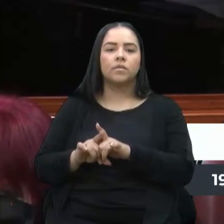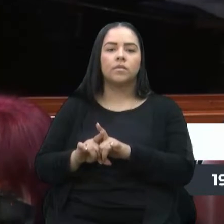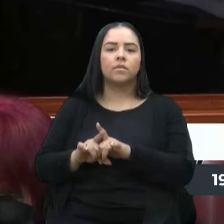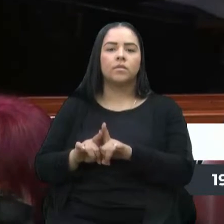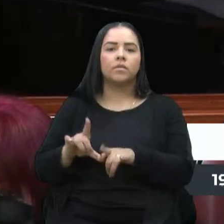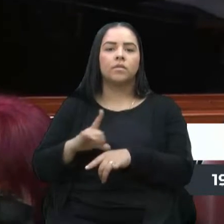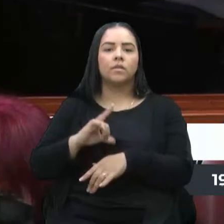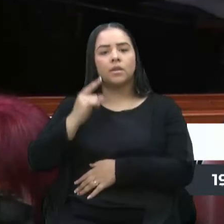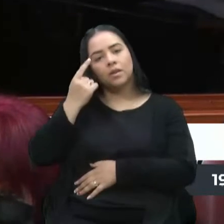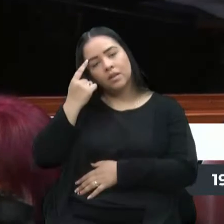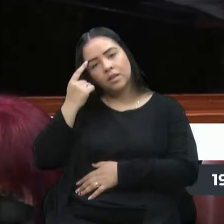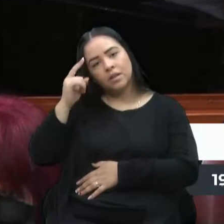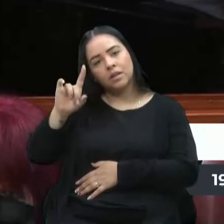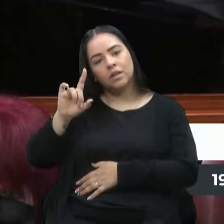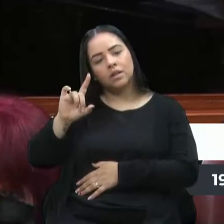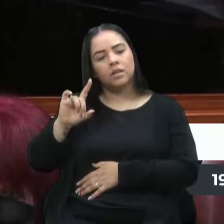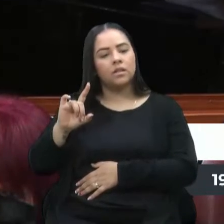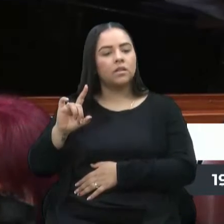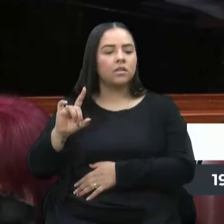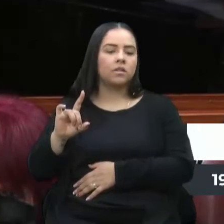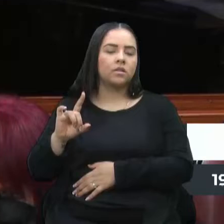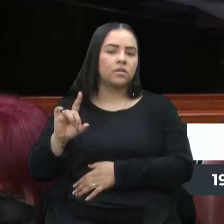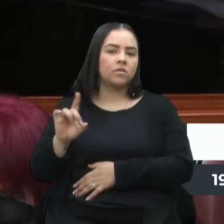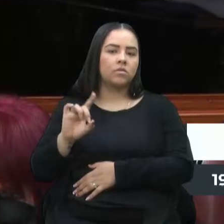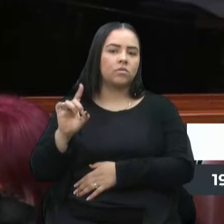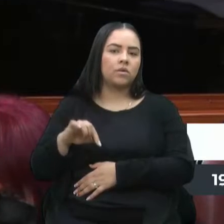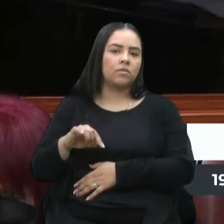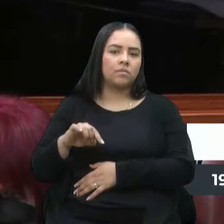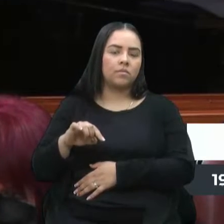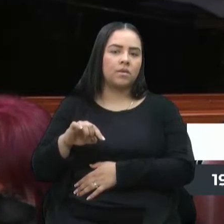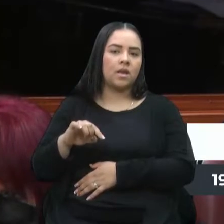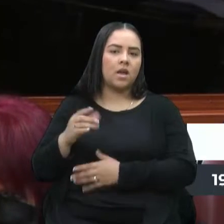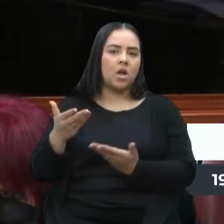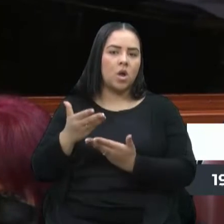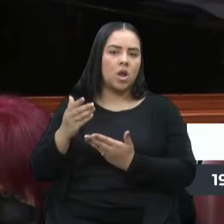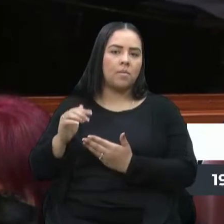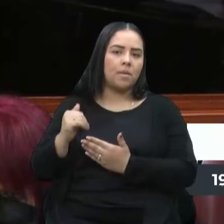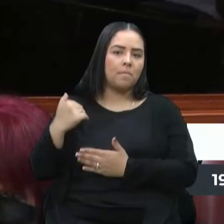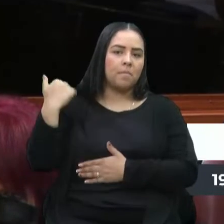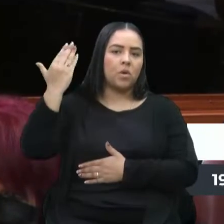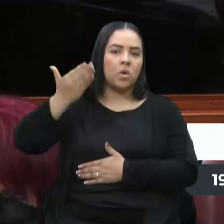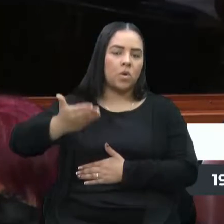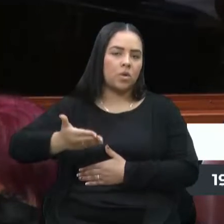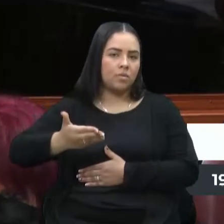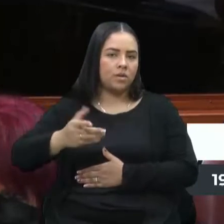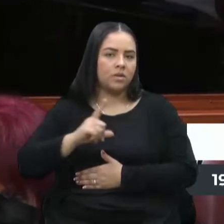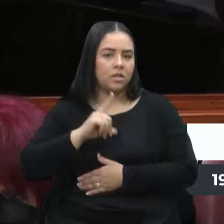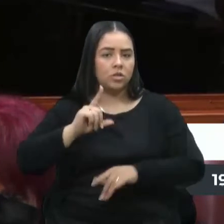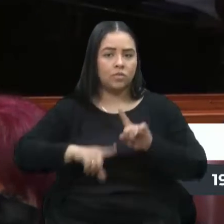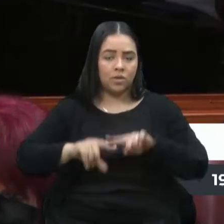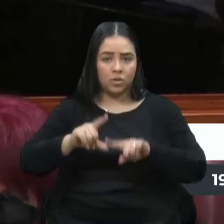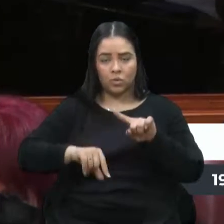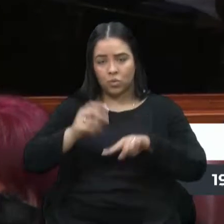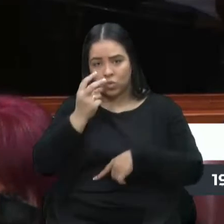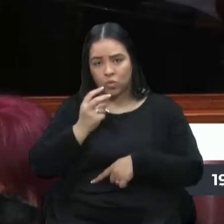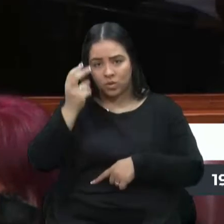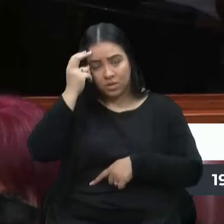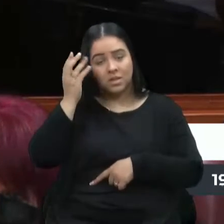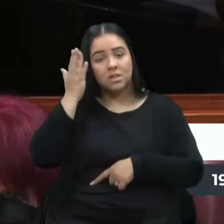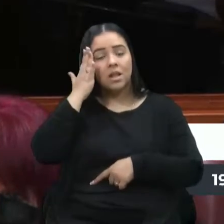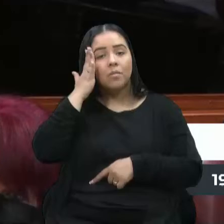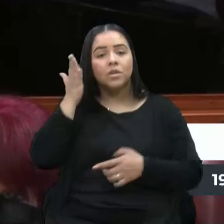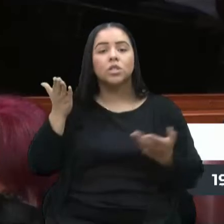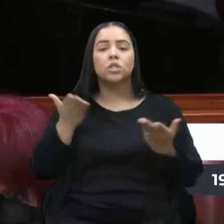ideia não para não para de Julho mas para a próxima que a gente Pense numa Nasa tinha atividades culturais que eu sei que já